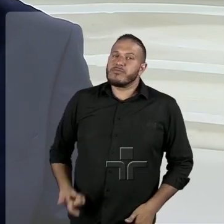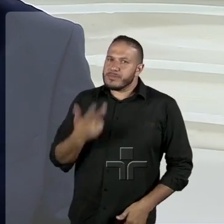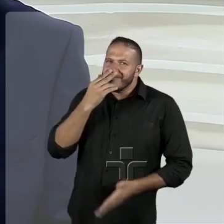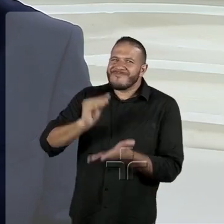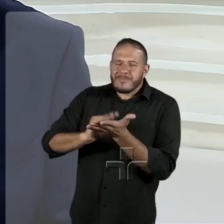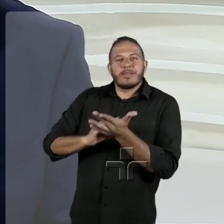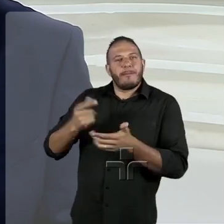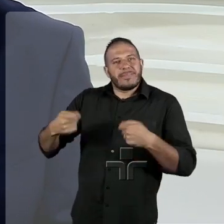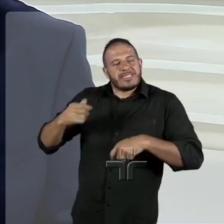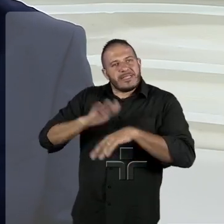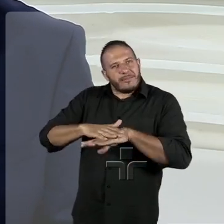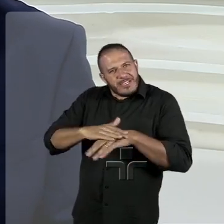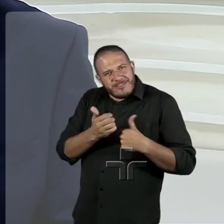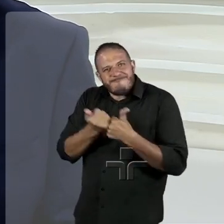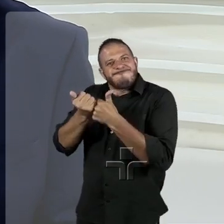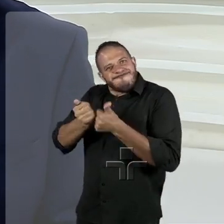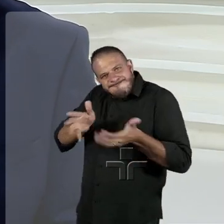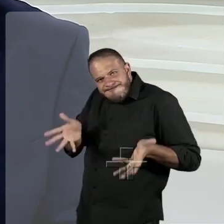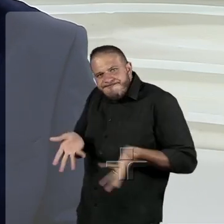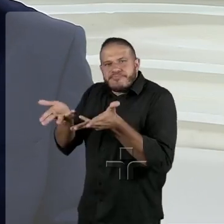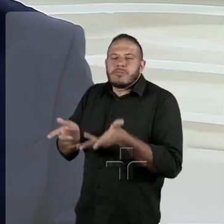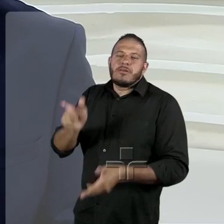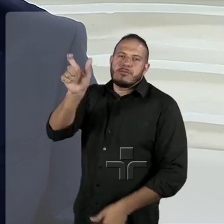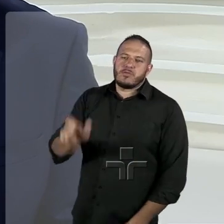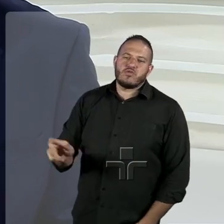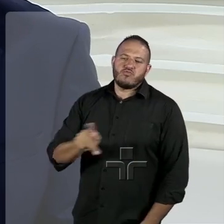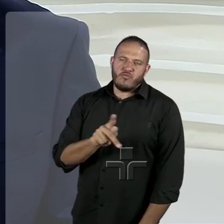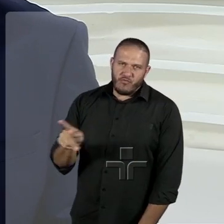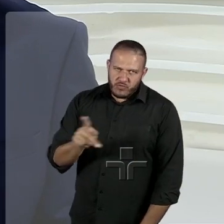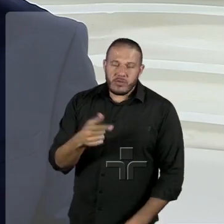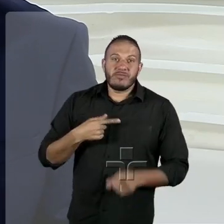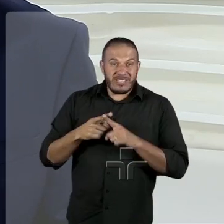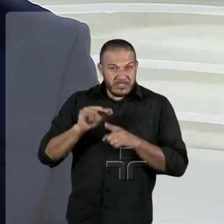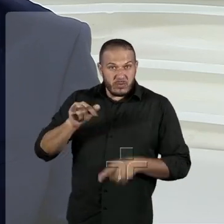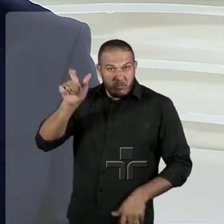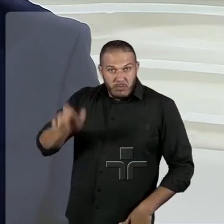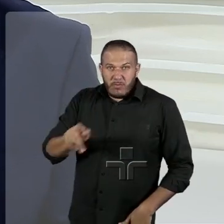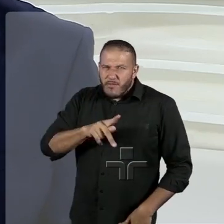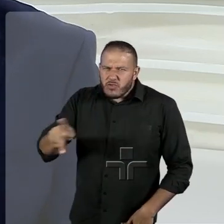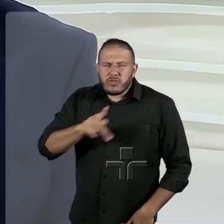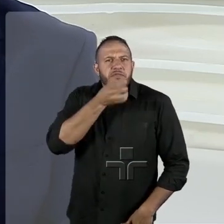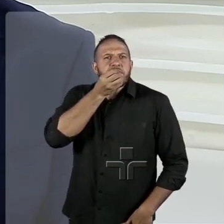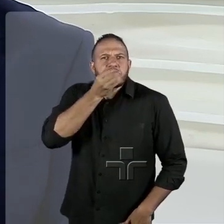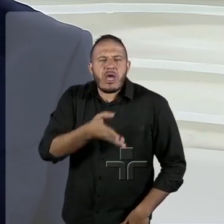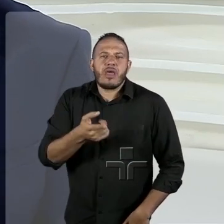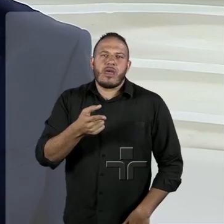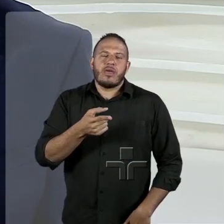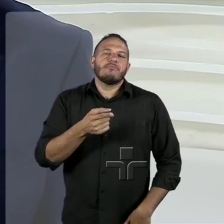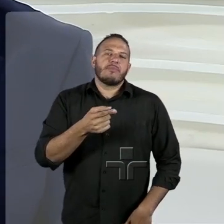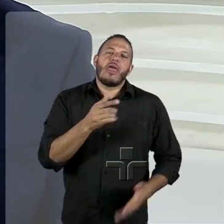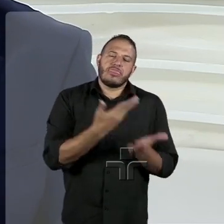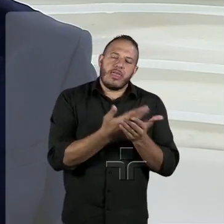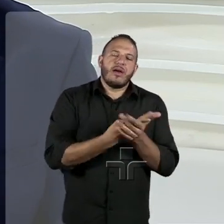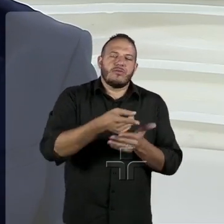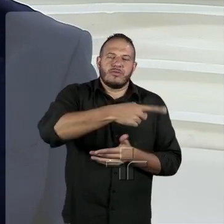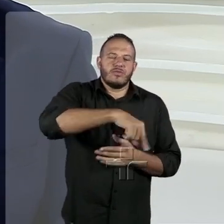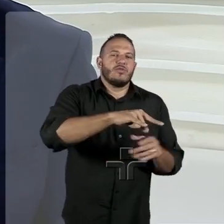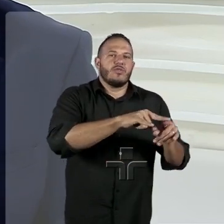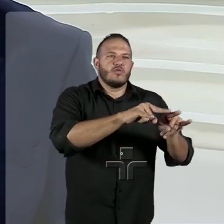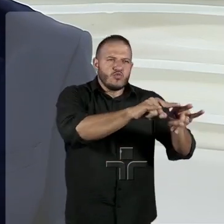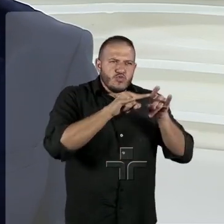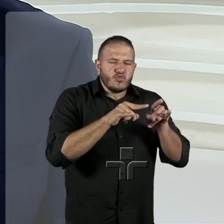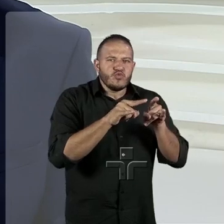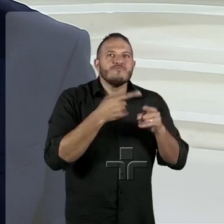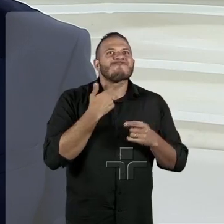mais suporte para o nosso professor, porque se o professor tiver sucesso na aula, ele vai engajar mais ainda os jovens a quererem